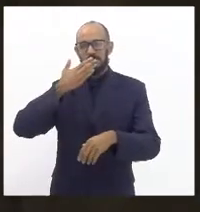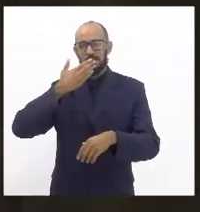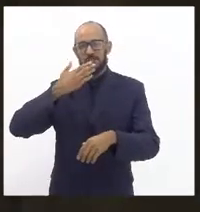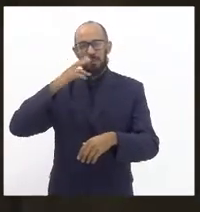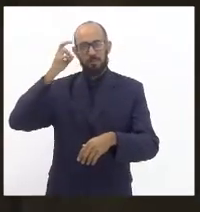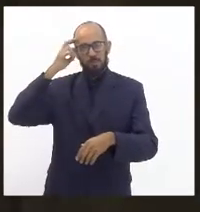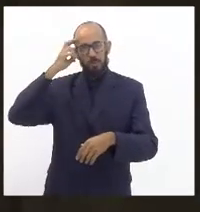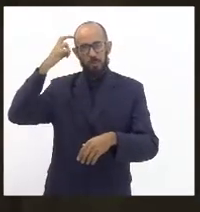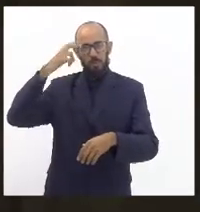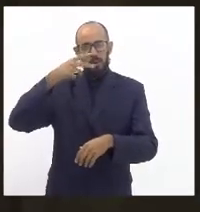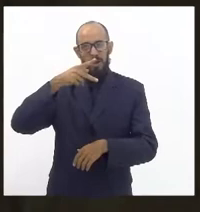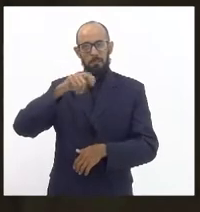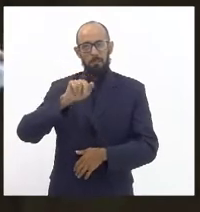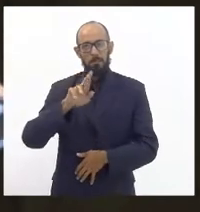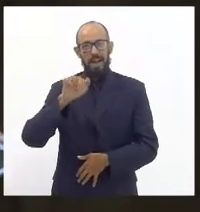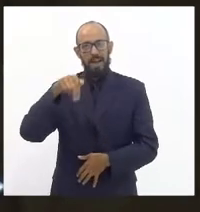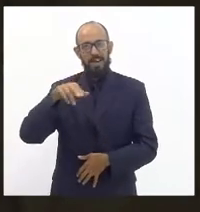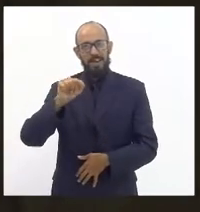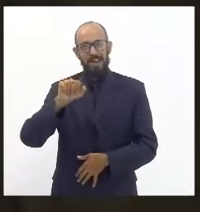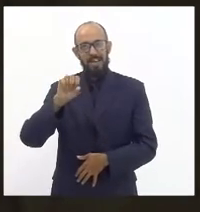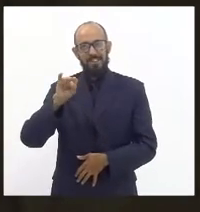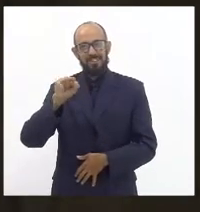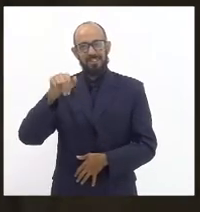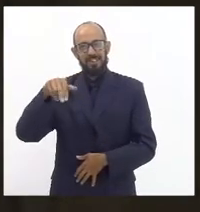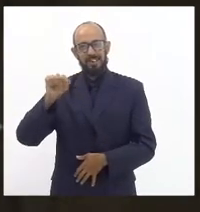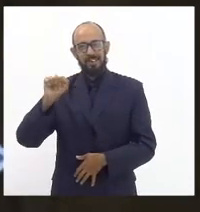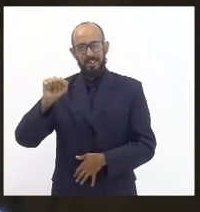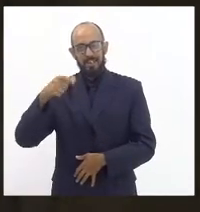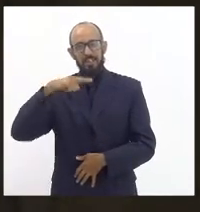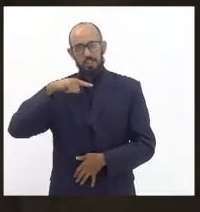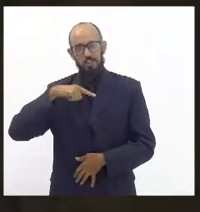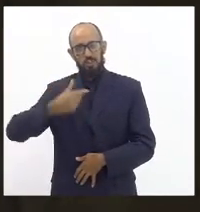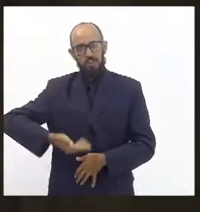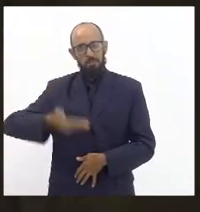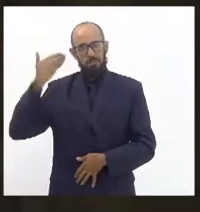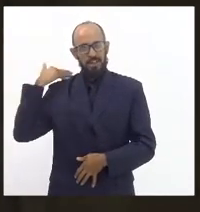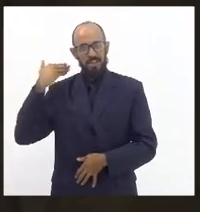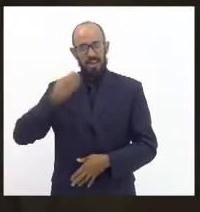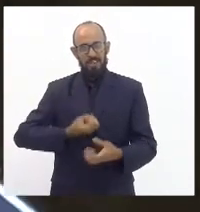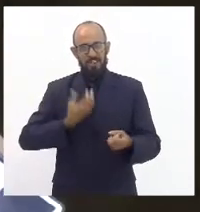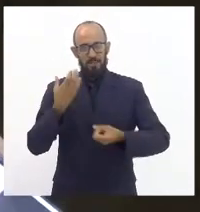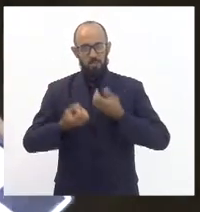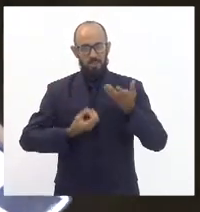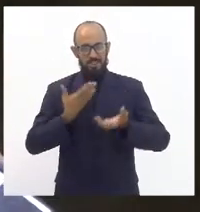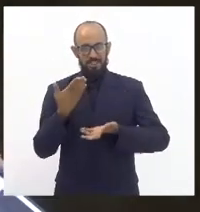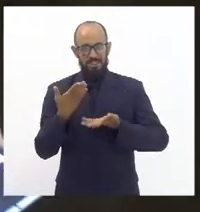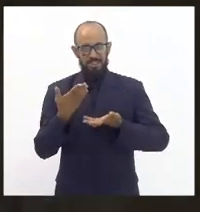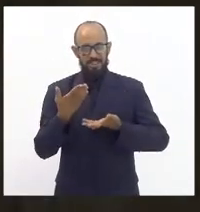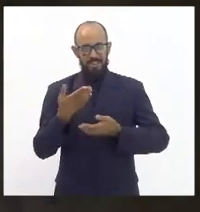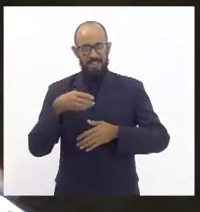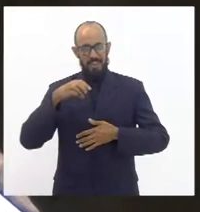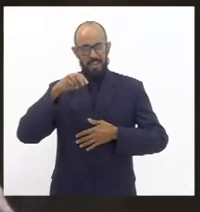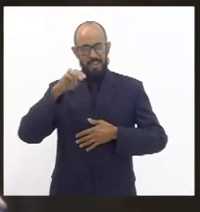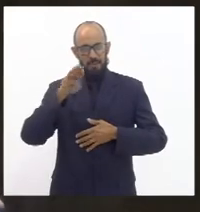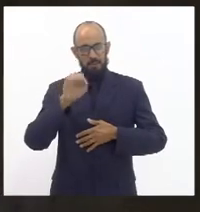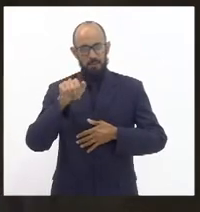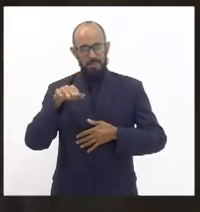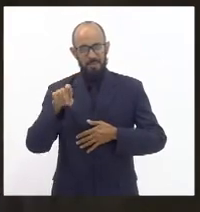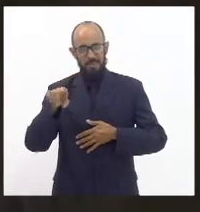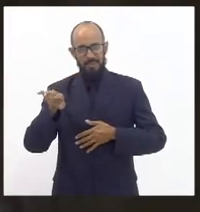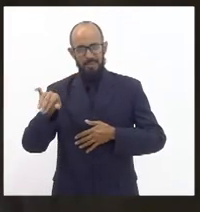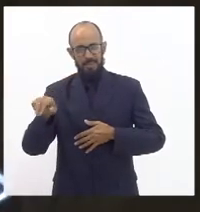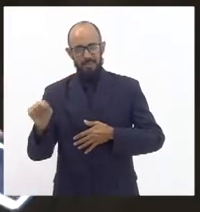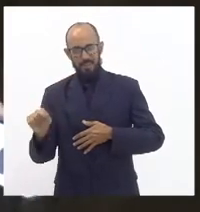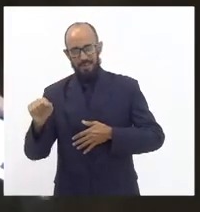que realmente reinava na poesia naquela época que maneiro aqui pelo menos pra